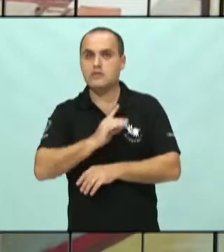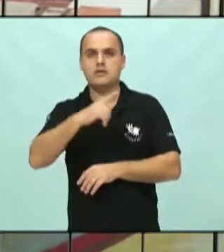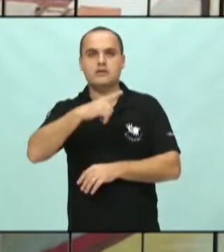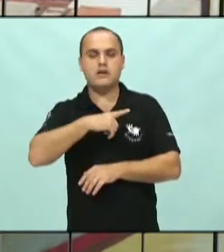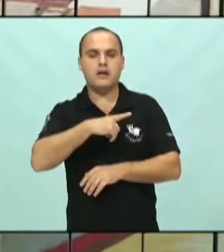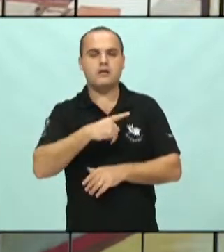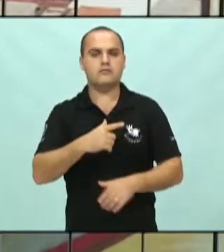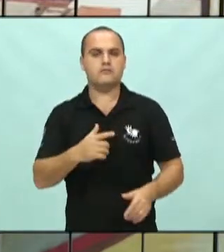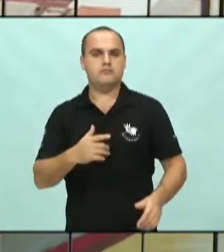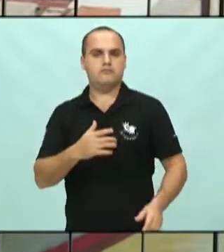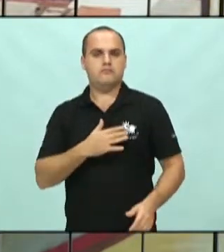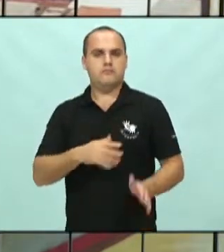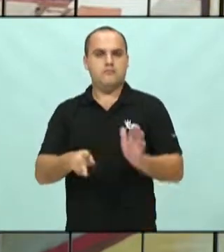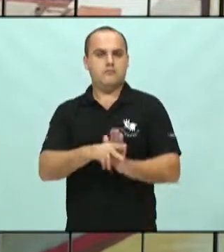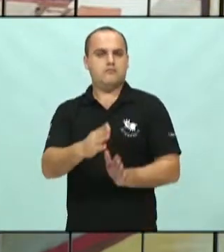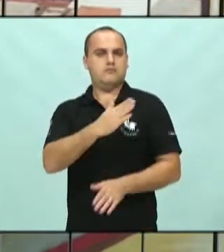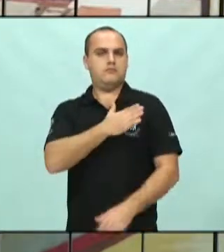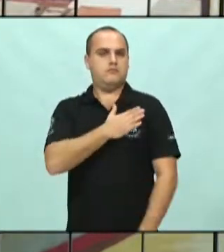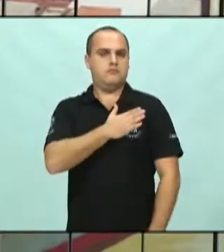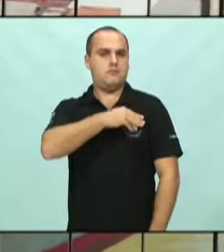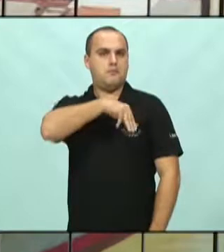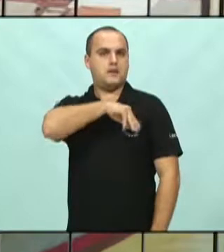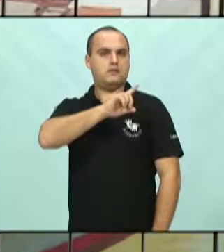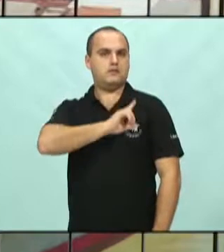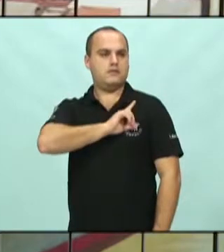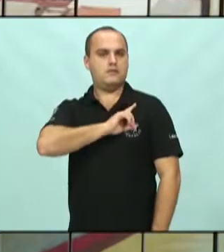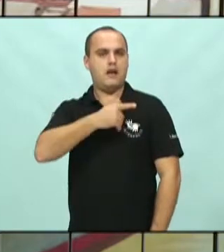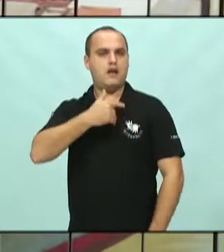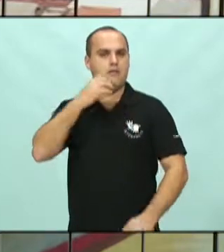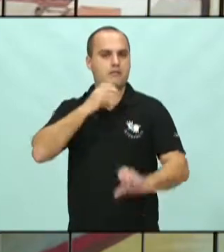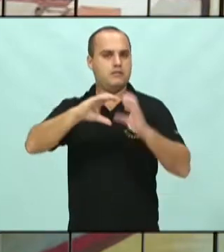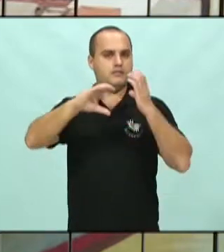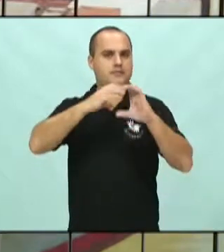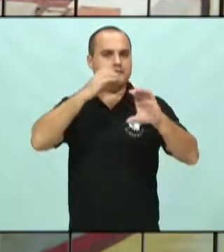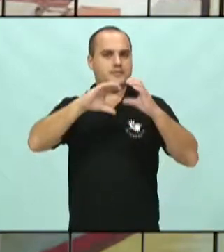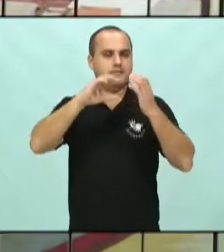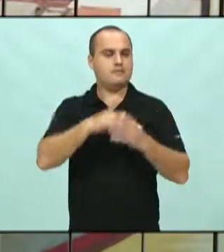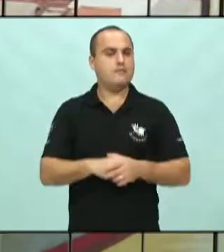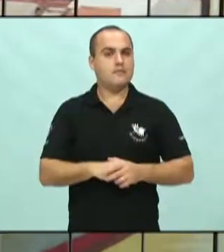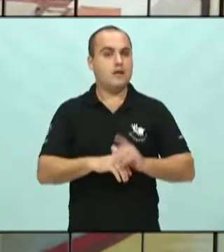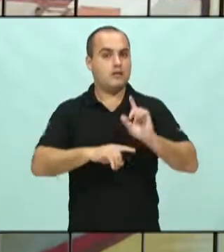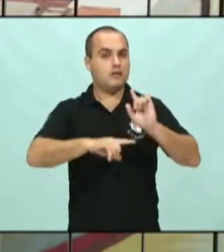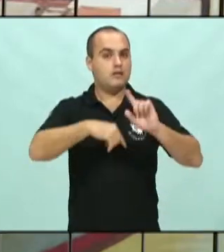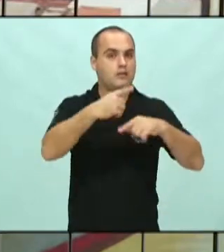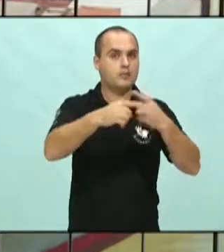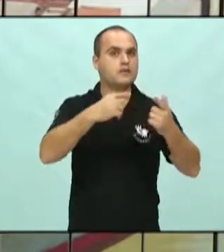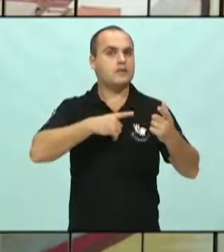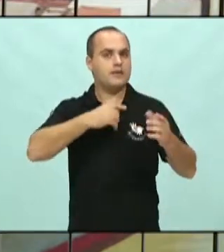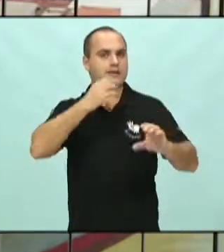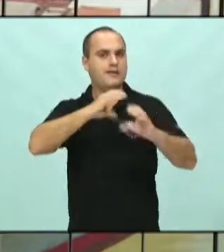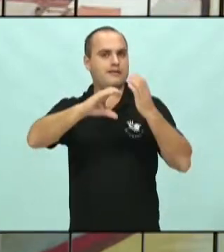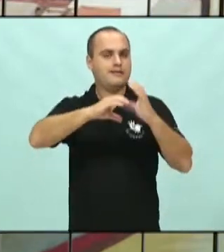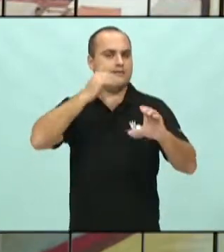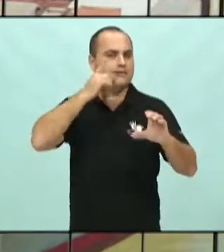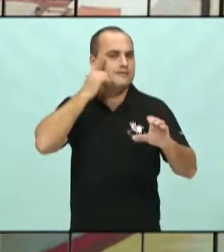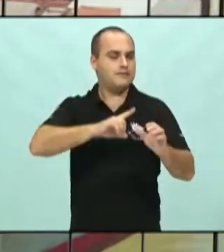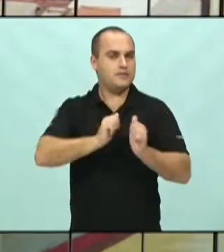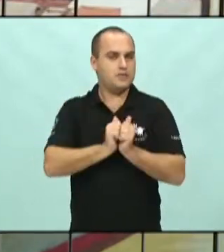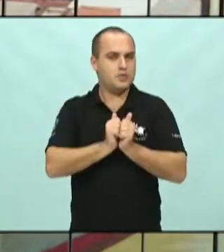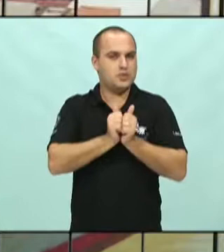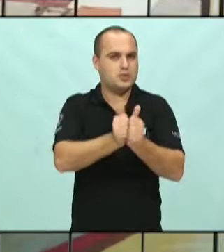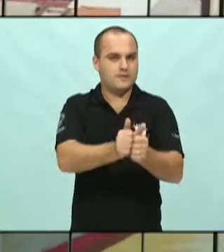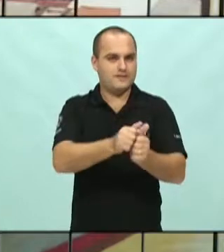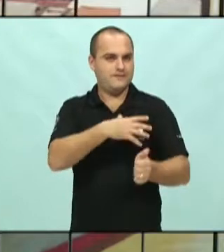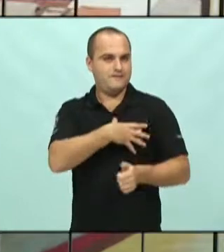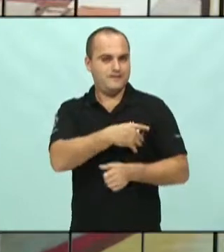do Marcílio, numa semana de aniversário do Marcílio. Aí, um tempo depois, ele cantou novamente na ESPN Brasil, junto com os filhos dele,